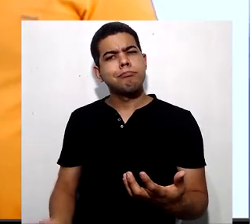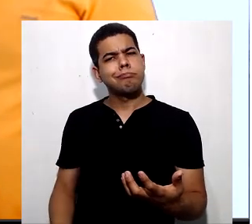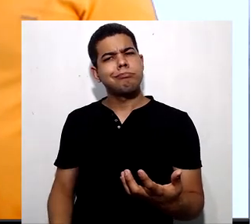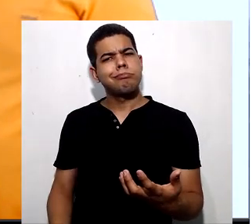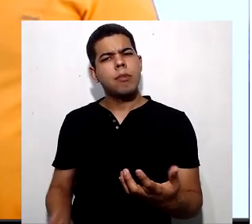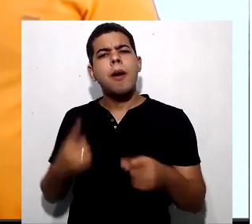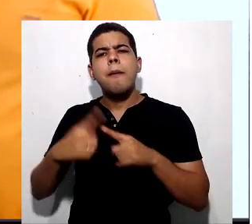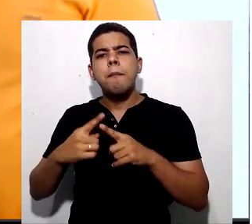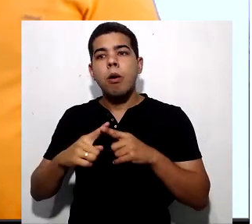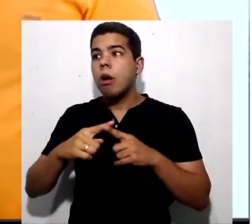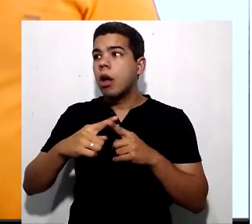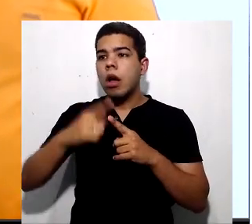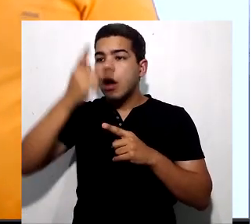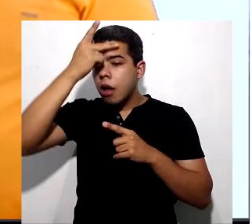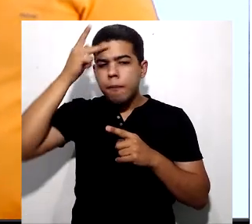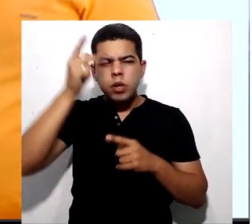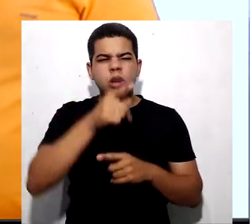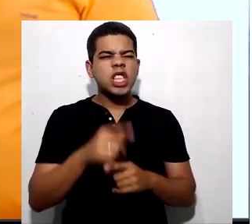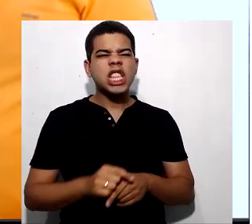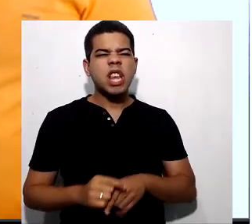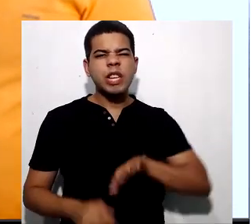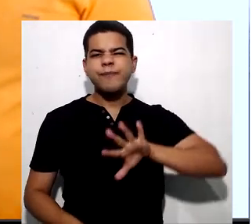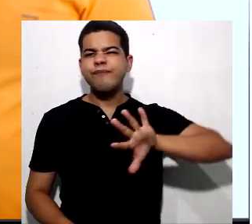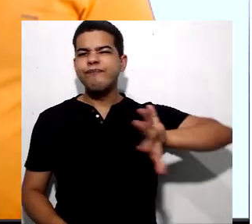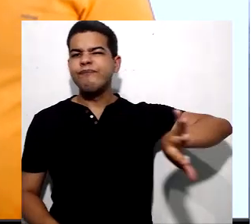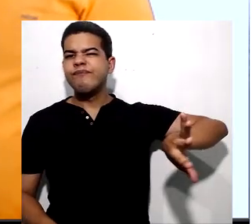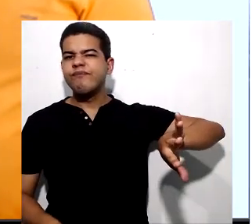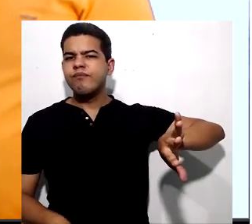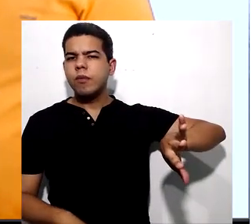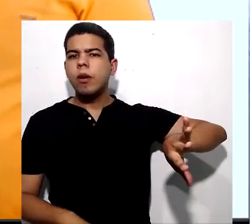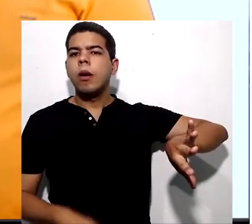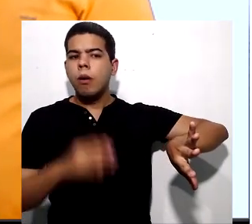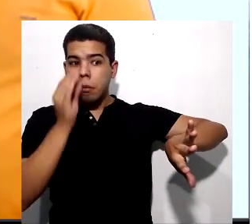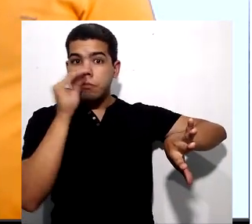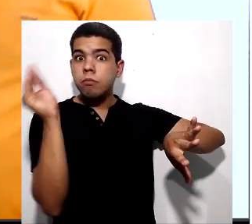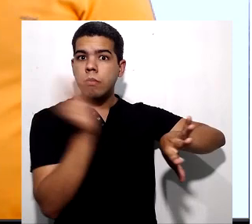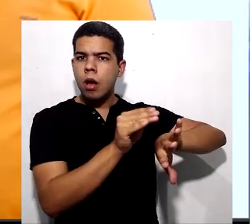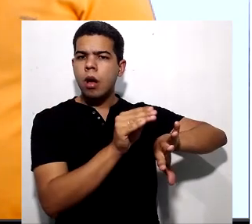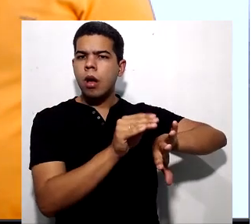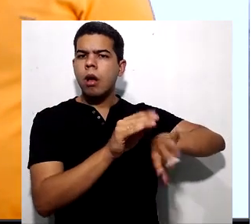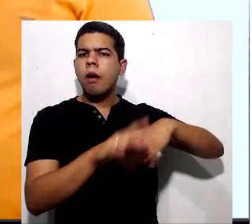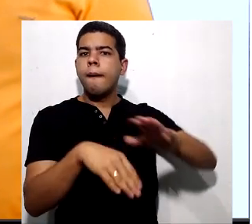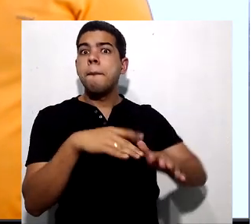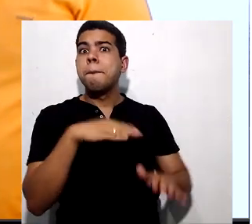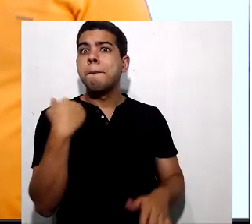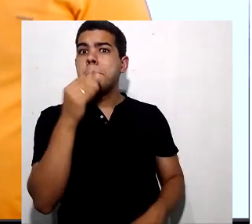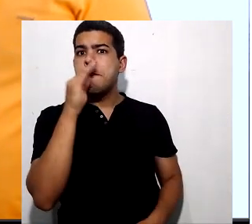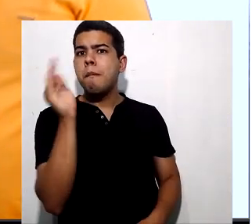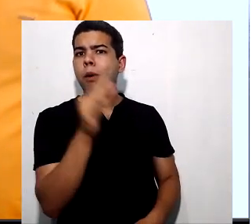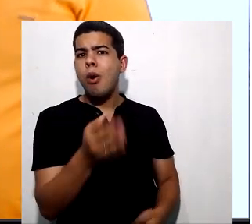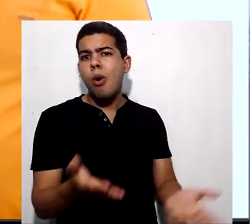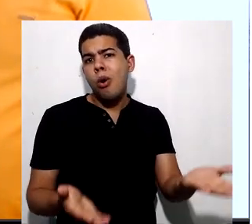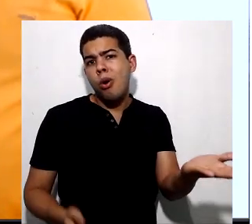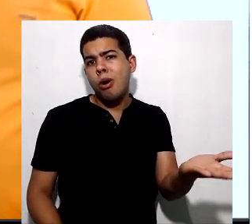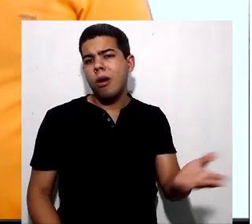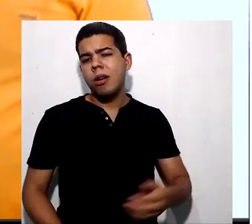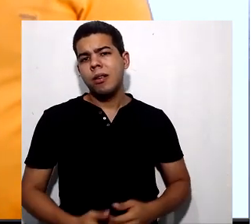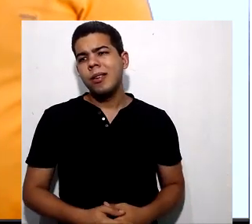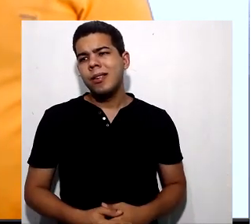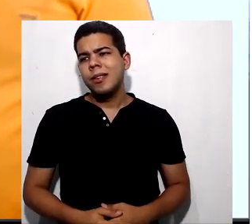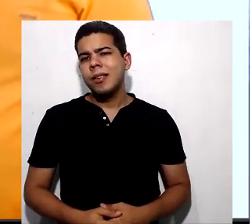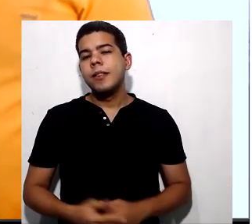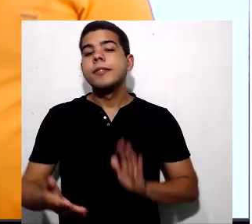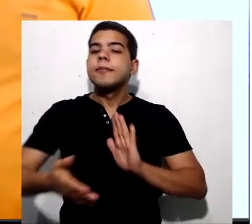morrem na exclusão. E uma curiosidade, este livro foi justamente, como eu repeti,